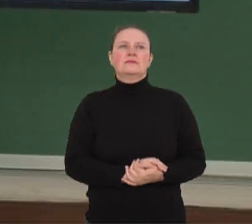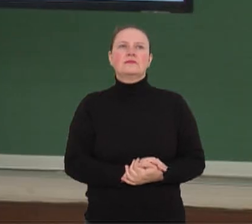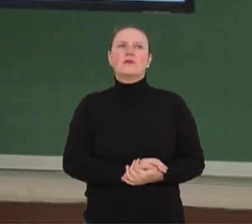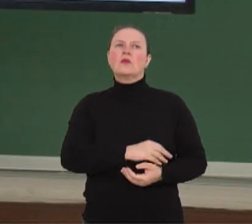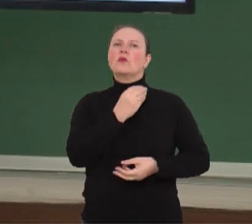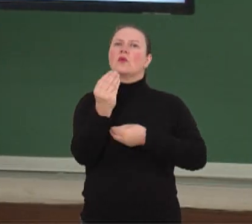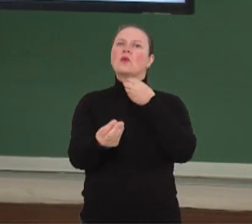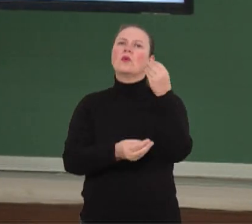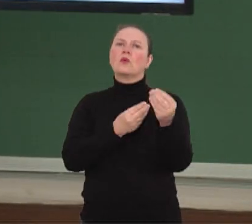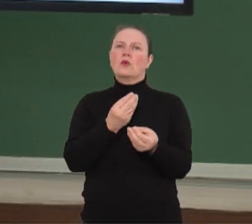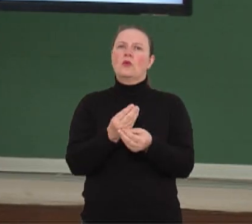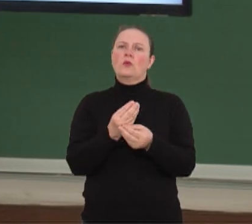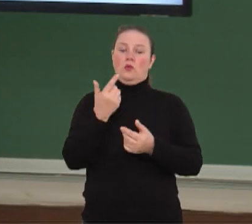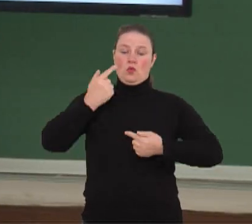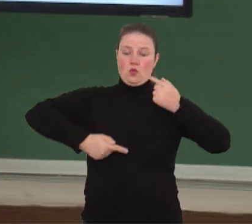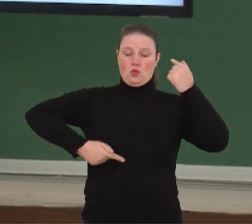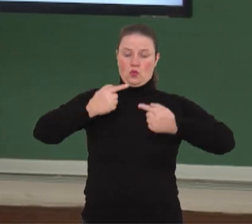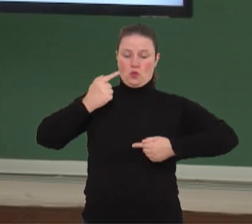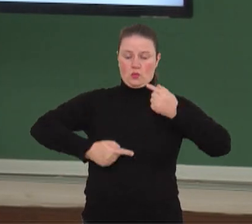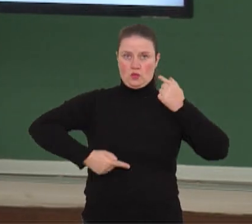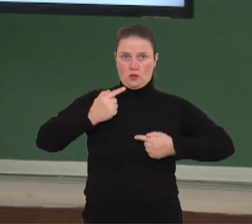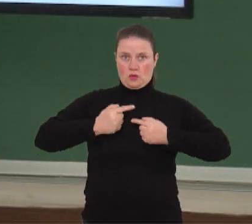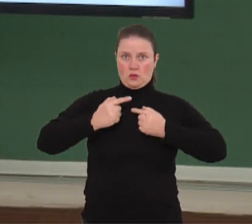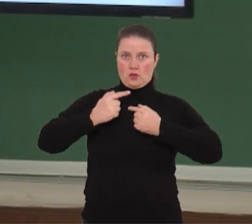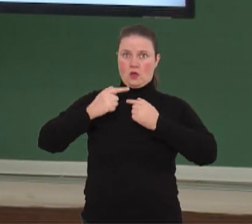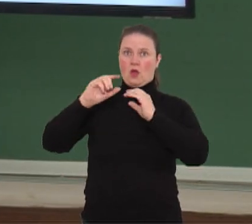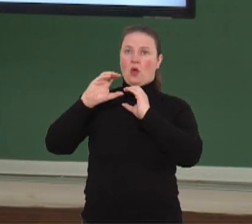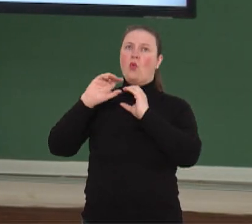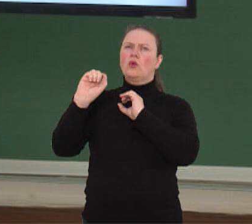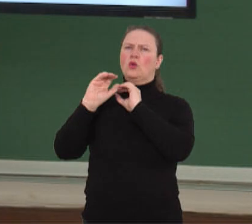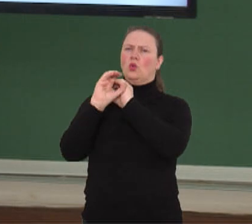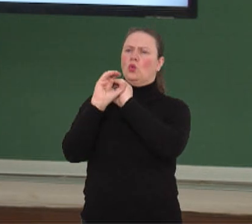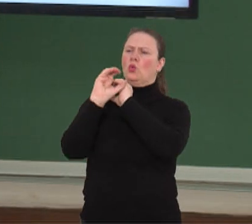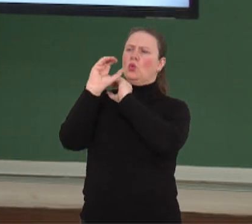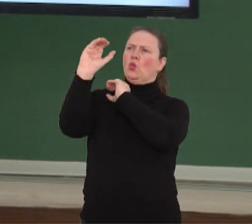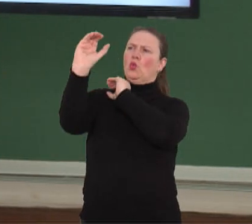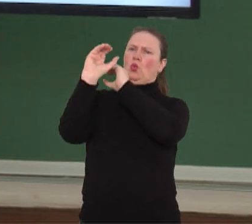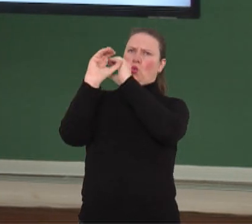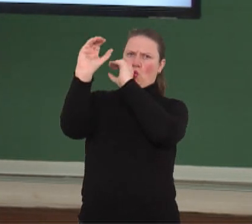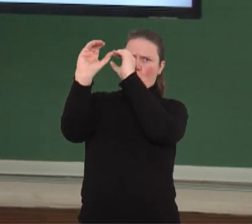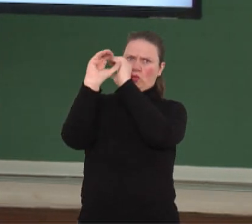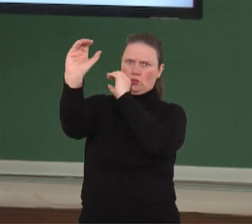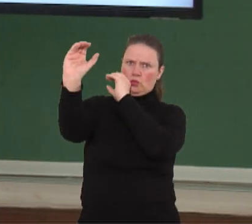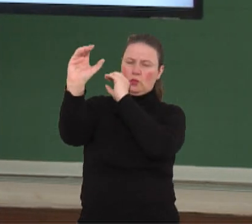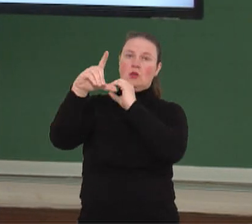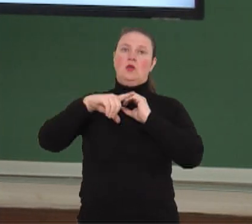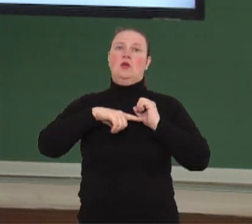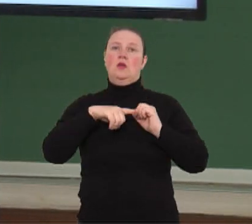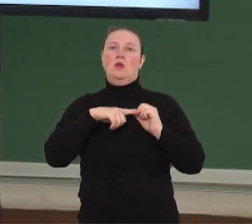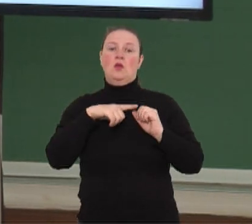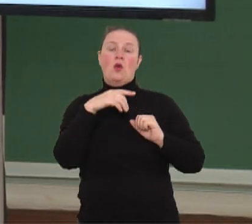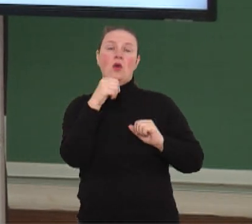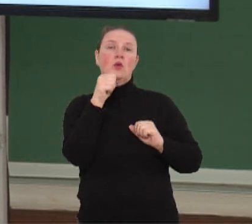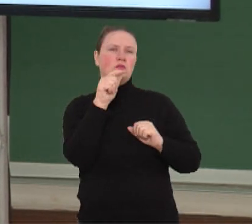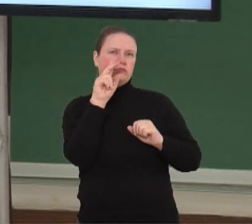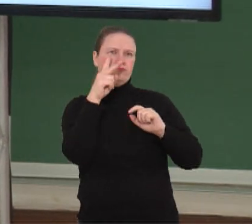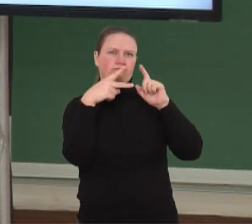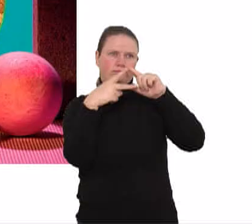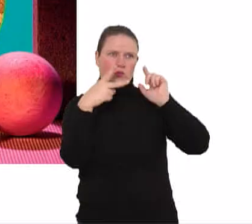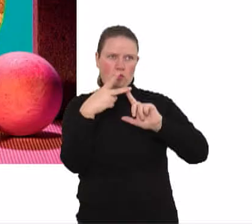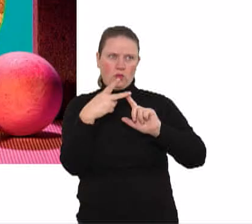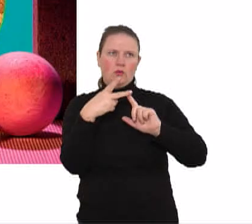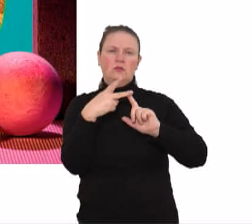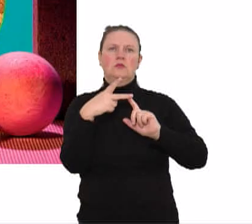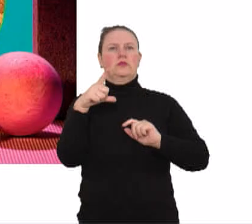Como surgiu o embate entre astronomia e astrologia? Entre muitos tapas e